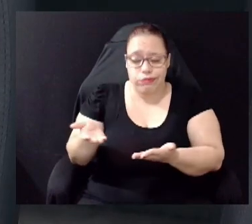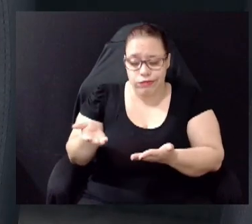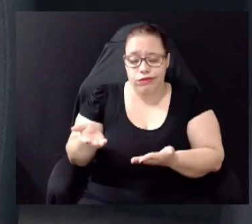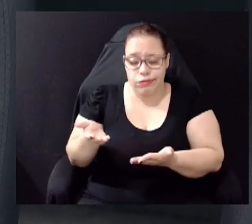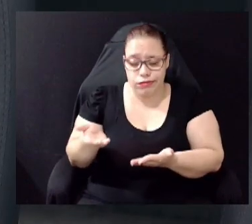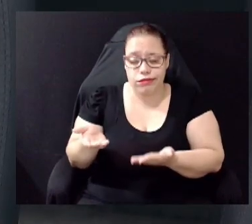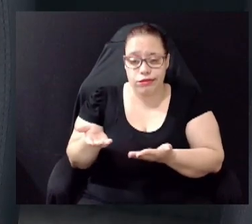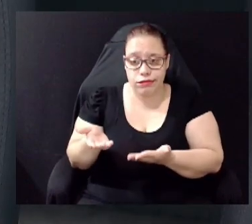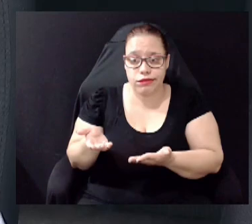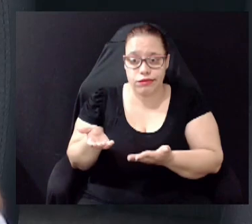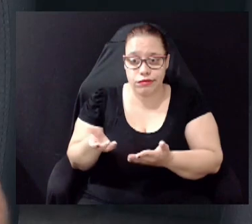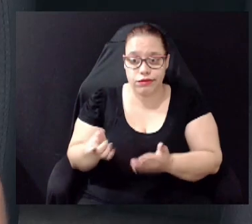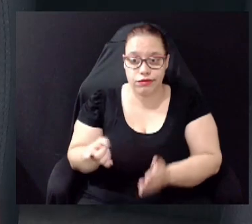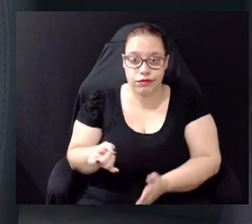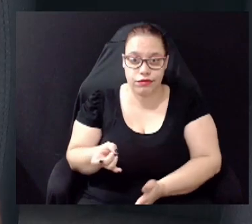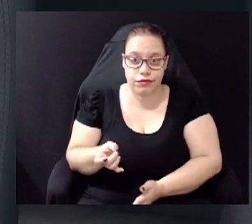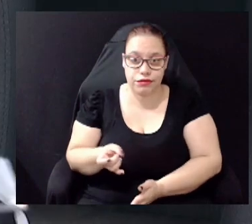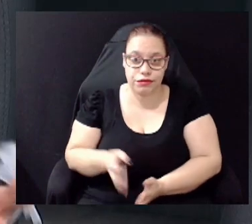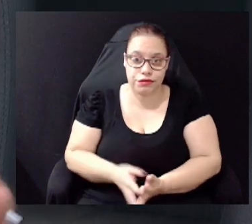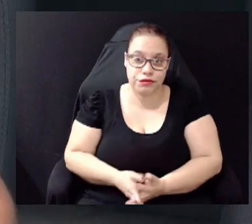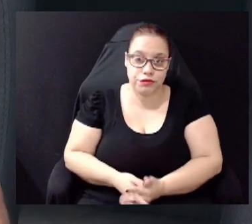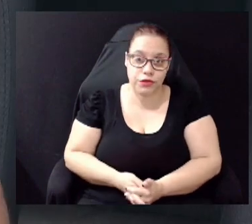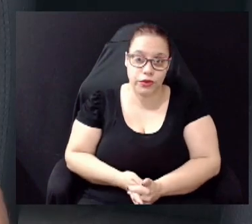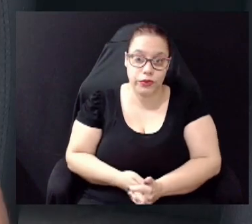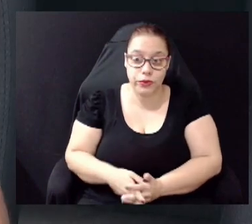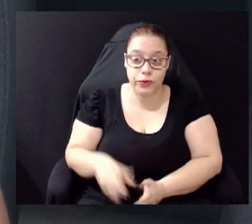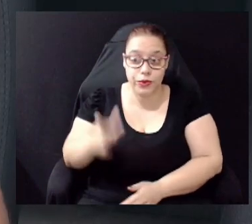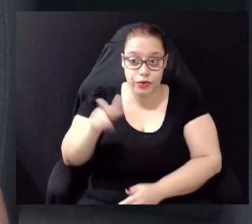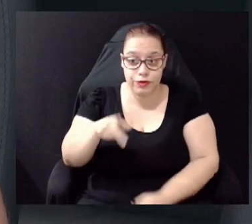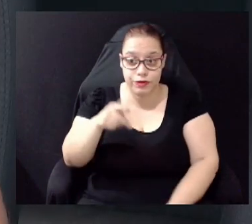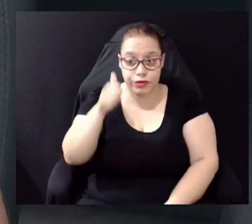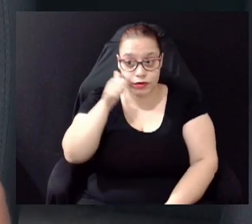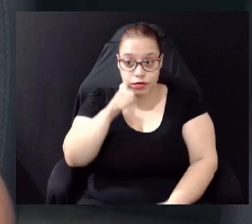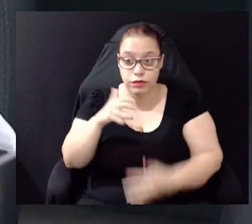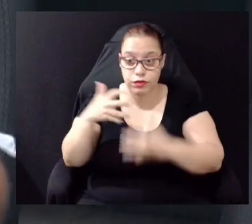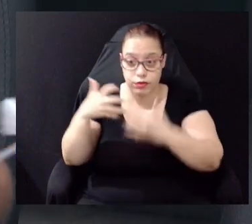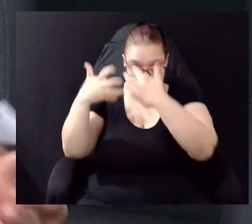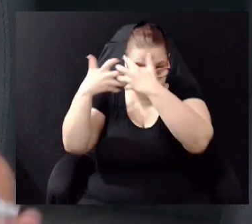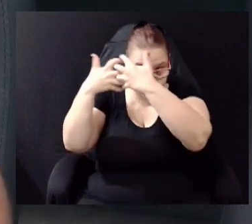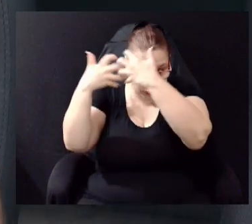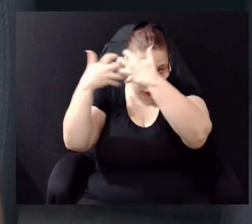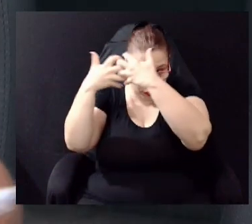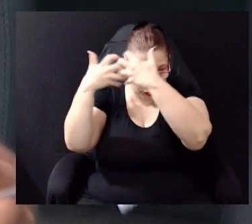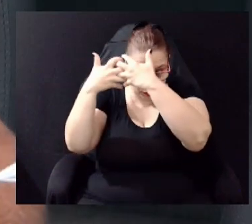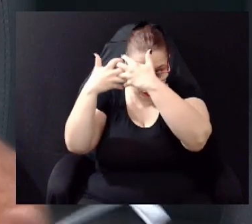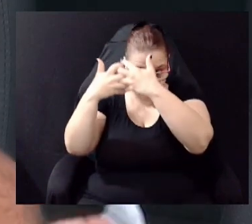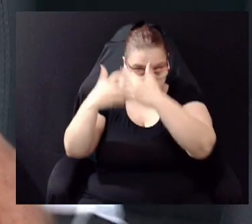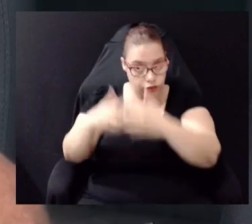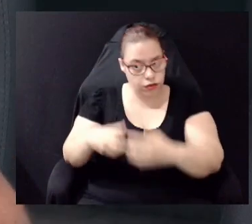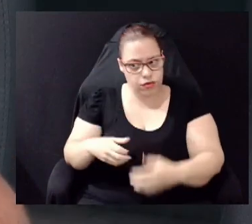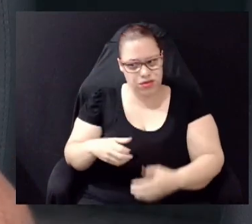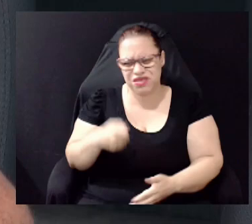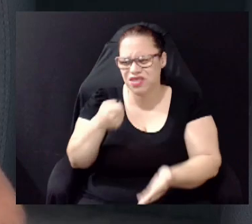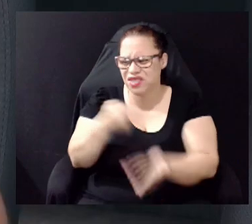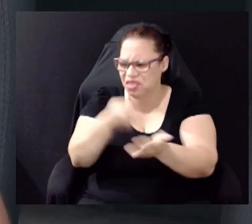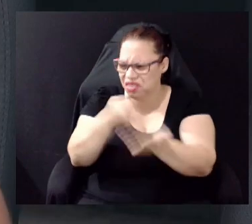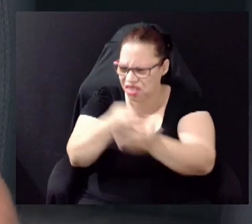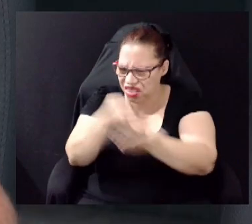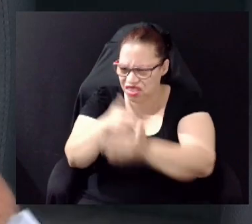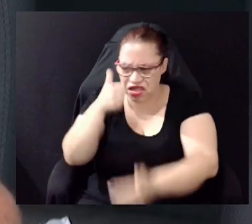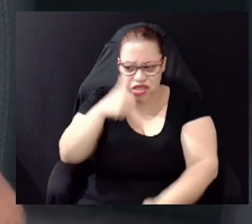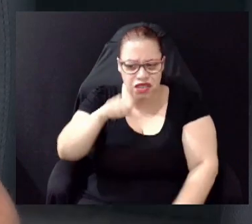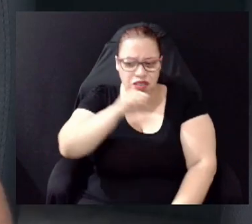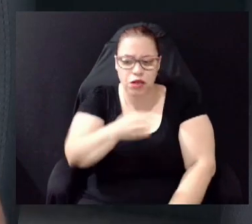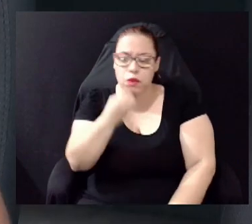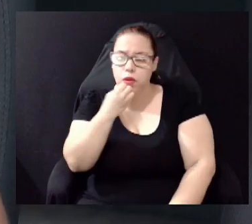meus parabéns a vocês por serem mulheres, e queria deixar essa reflexão de não cobrem suas mães de serem boas mães, porque